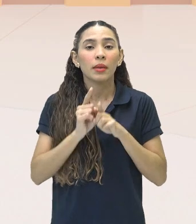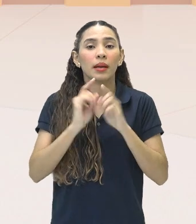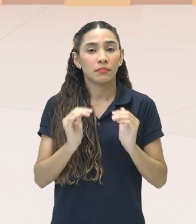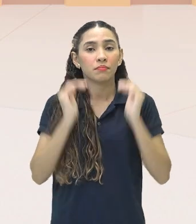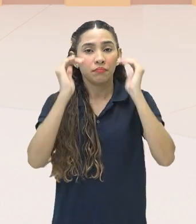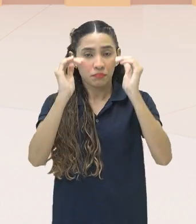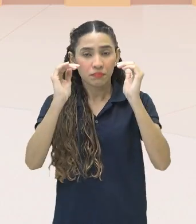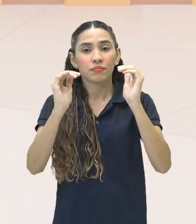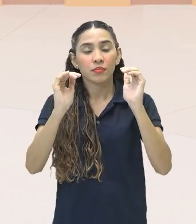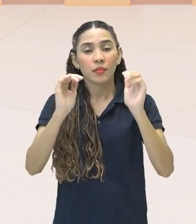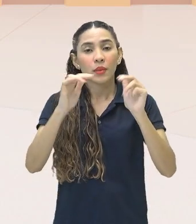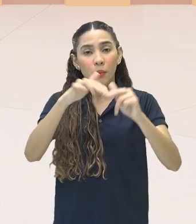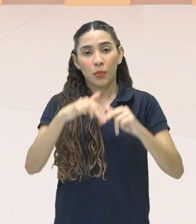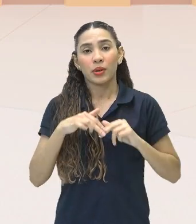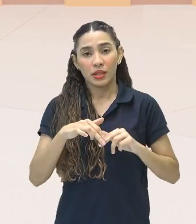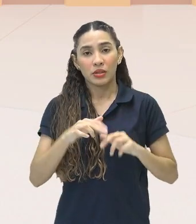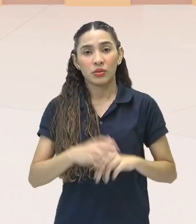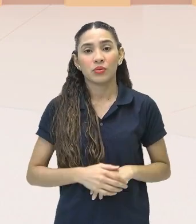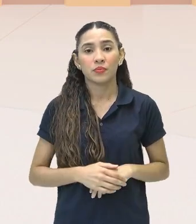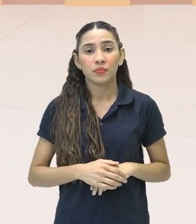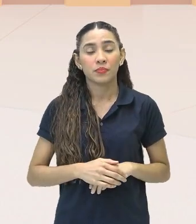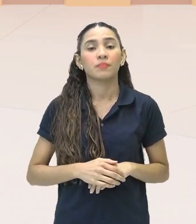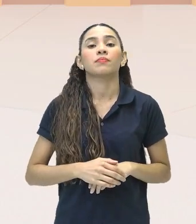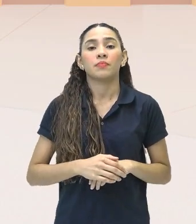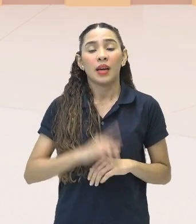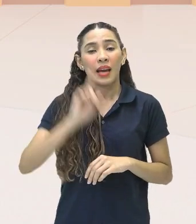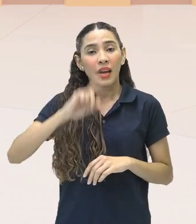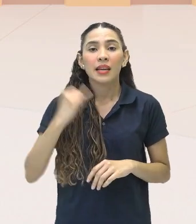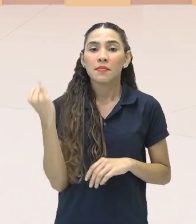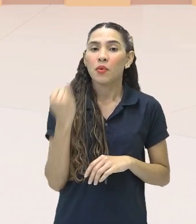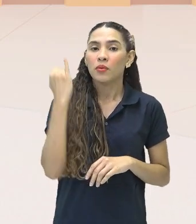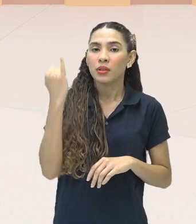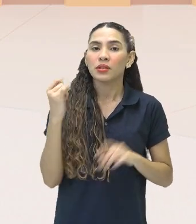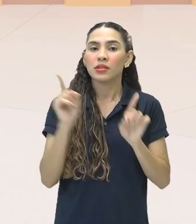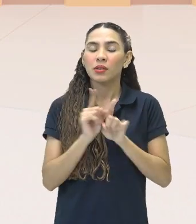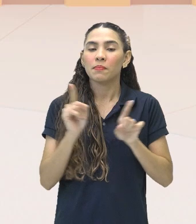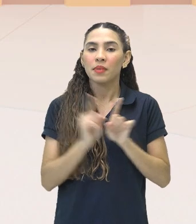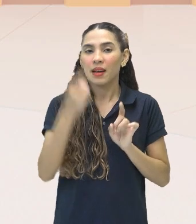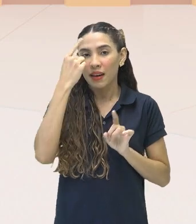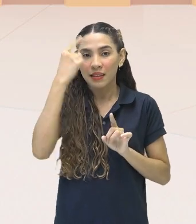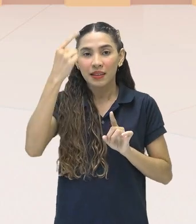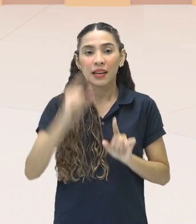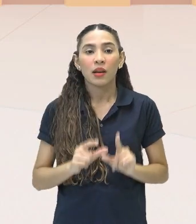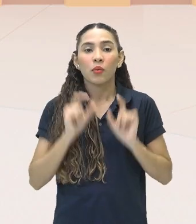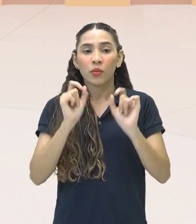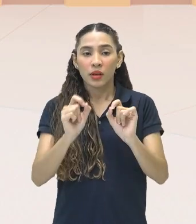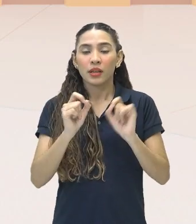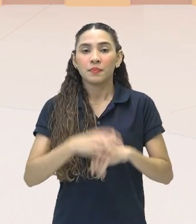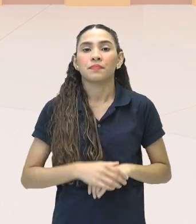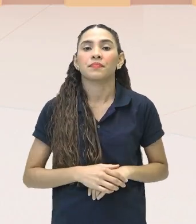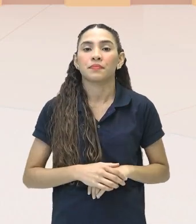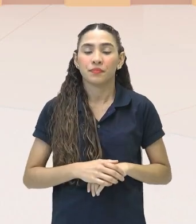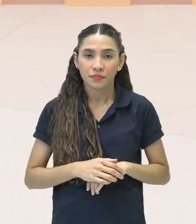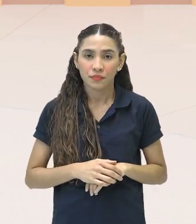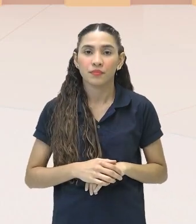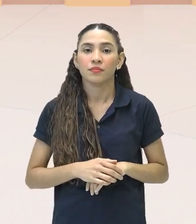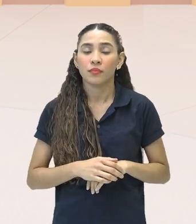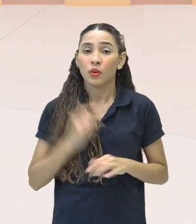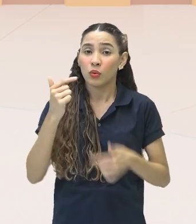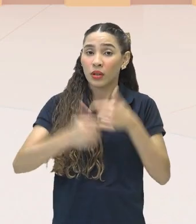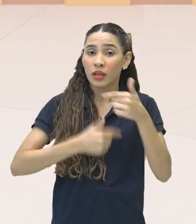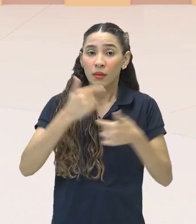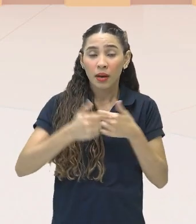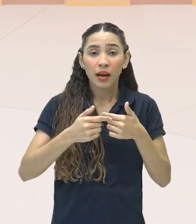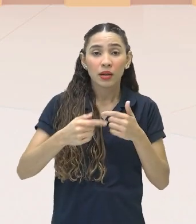autodeterminação. Portanto, fundamental a ideia aqui, né, de que o